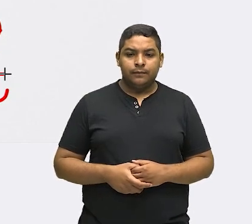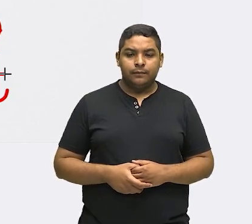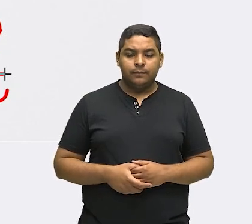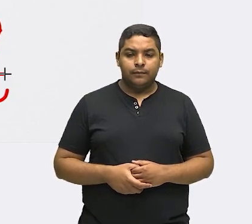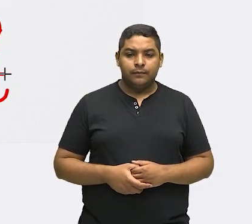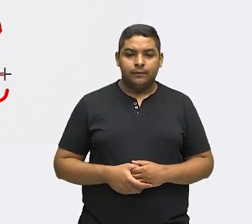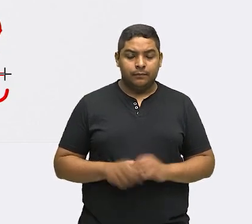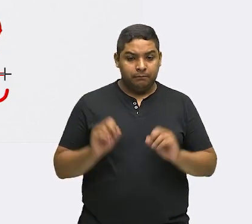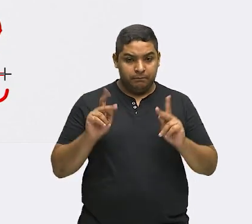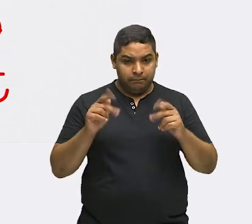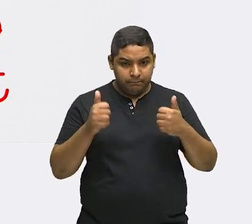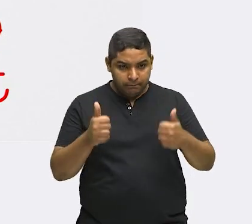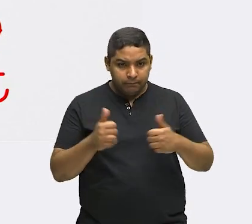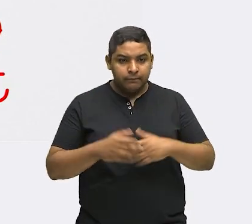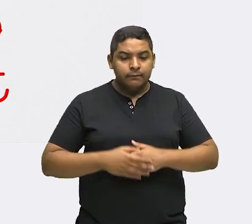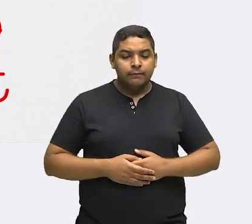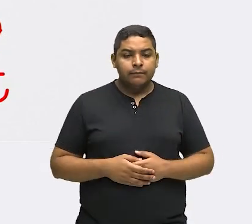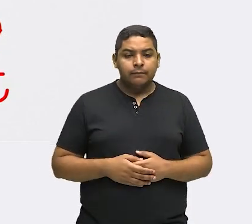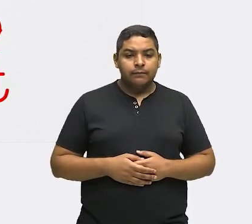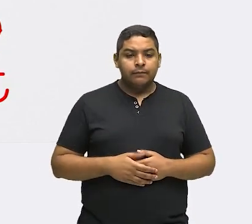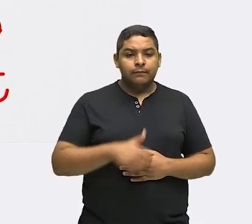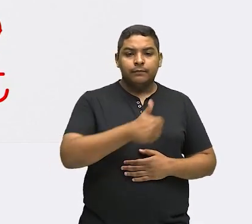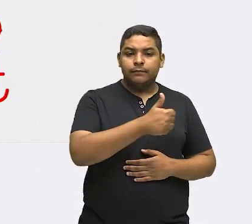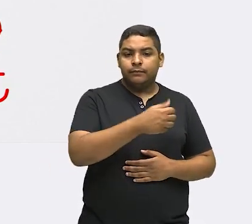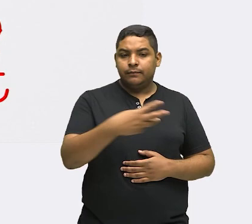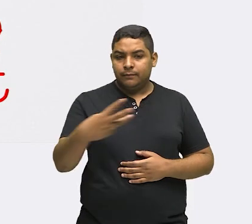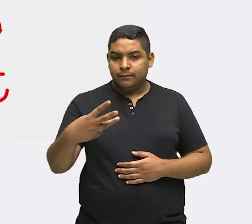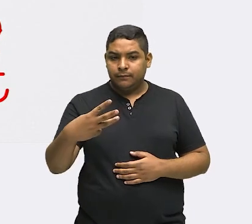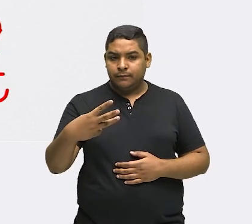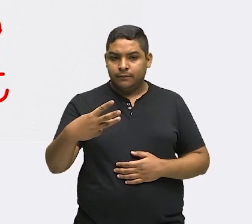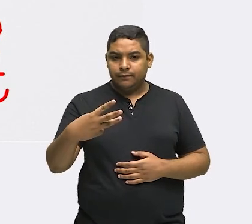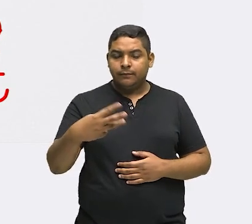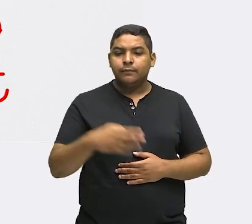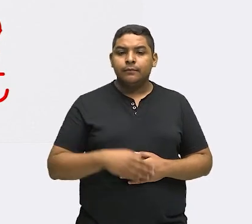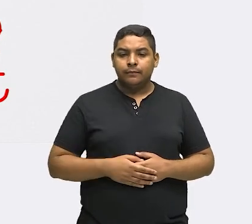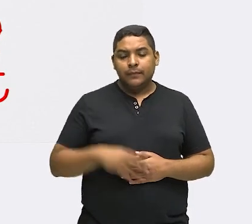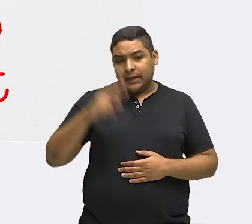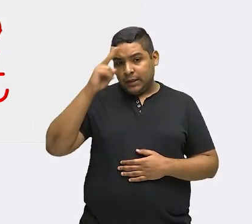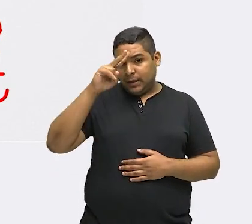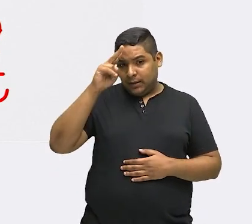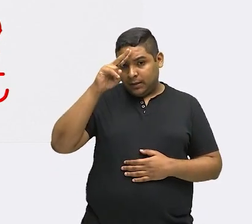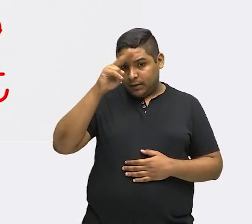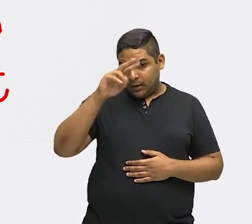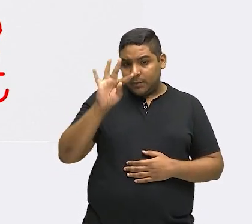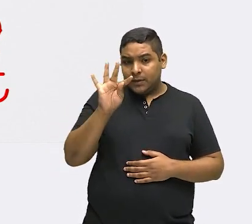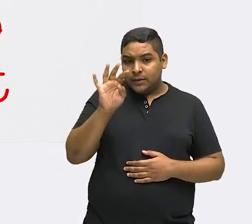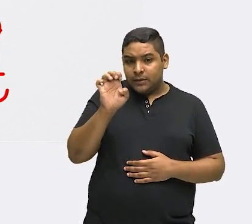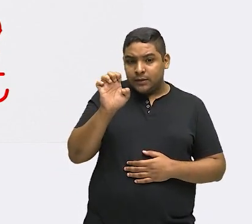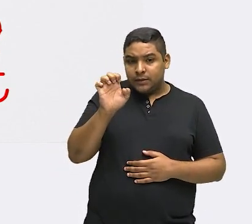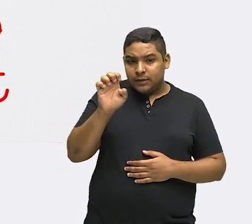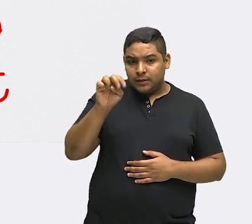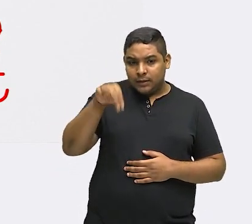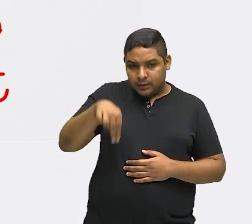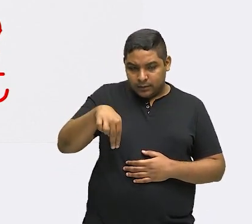38. Tudo bem? Olha o número 13, 13. Lembra daquele teen lá no final que eu falei para vocês?